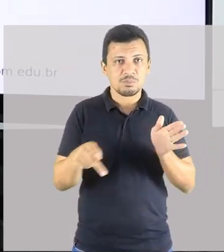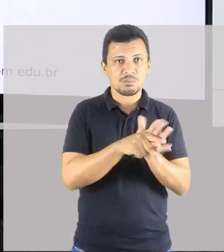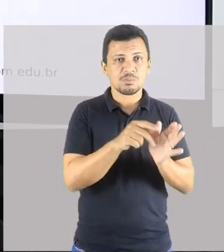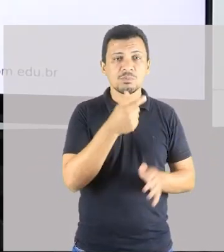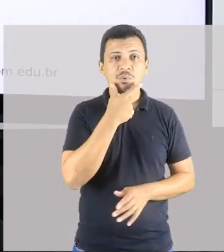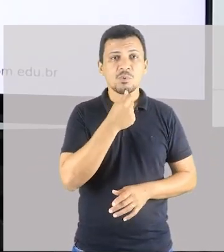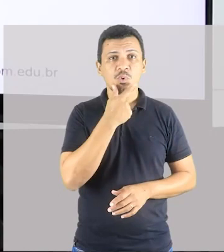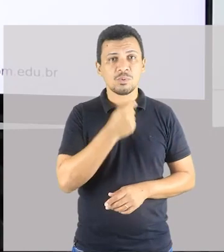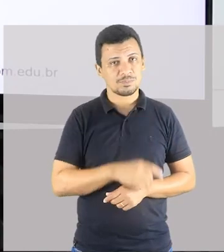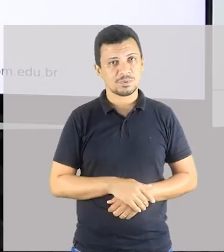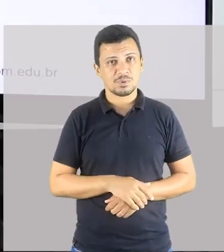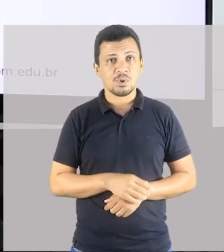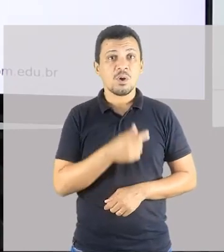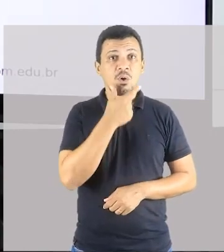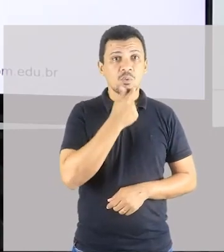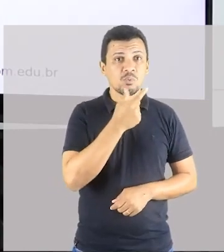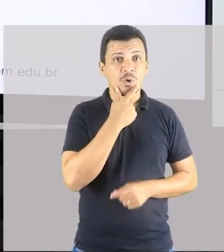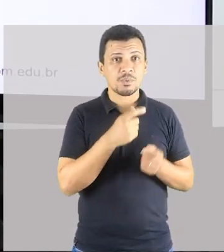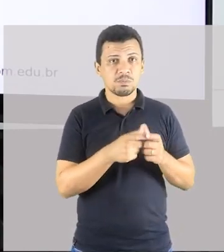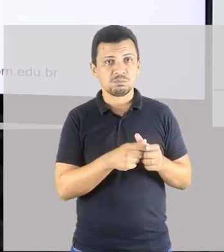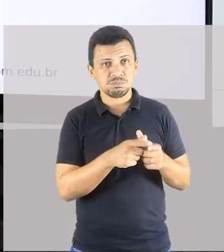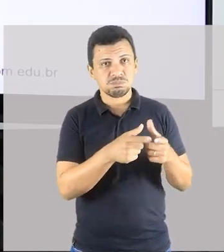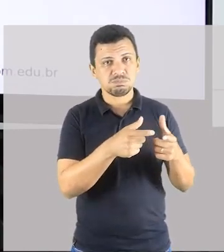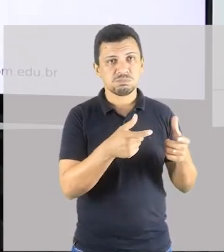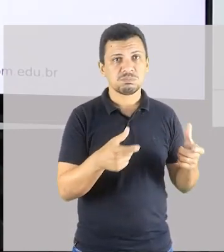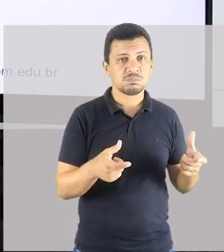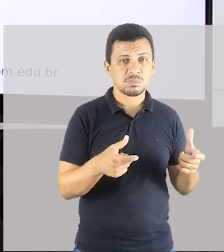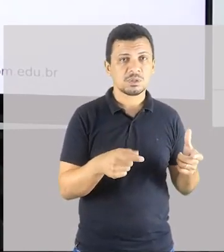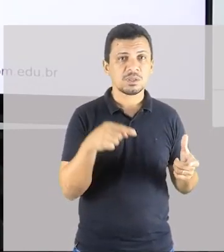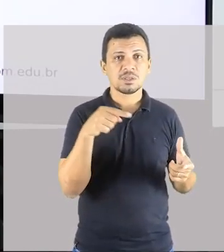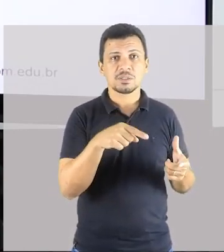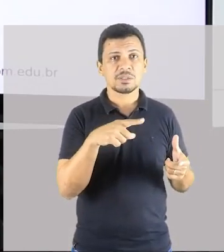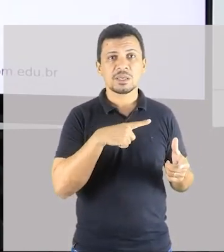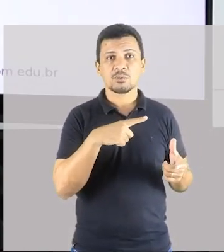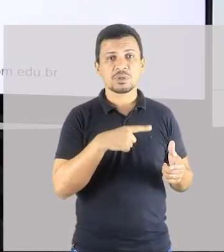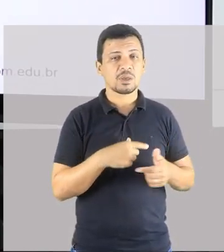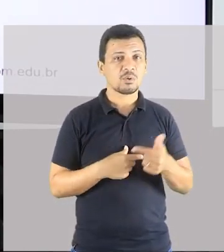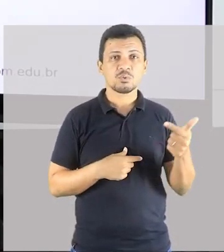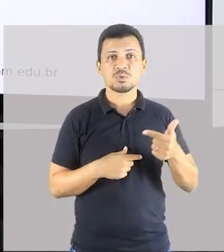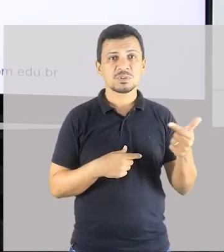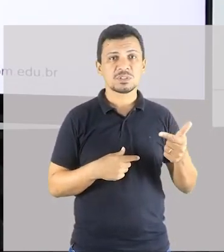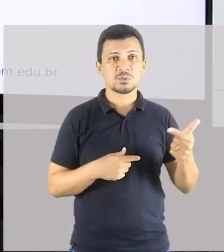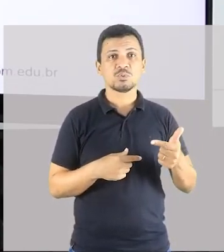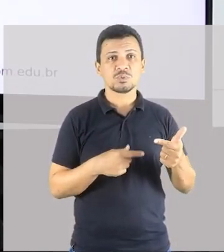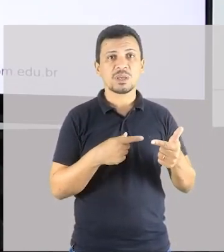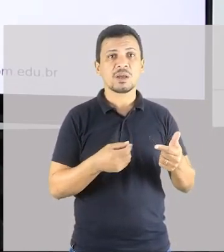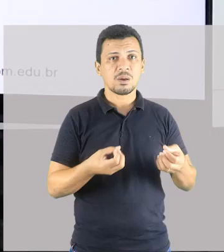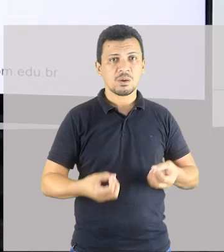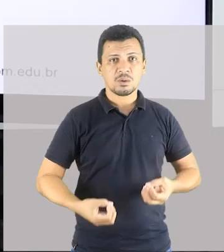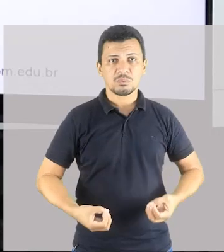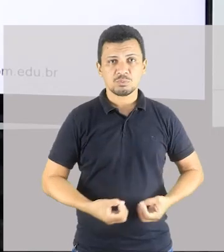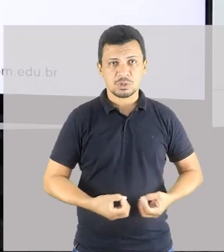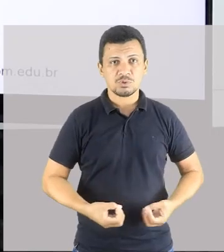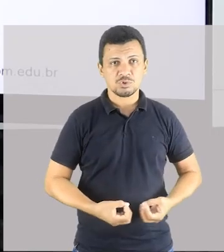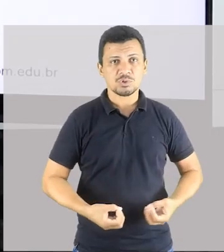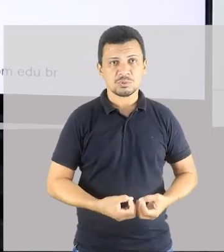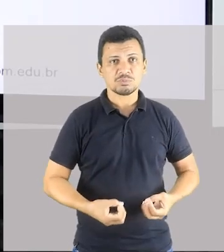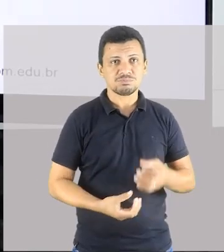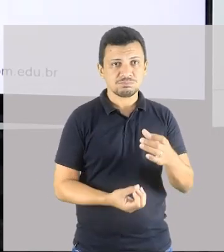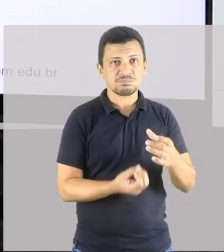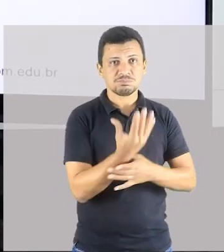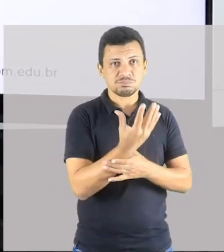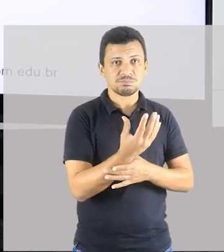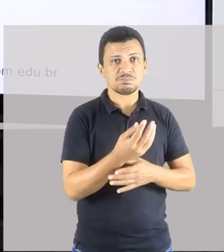ele produz numa quantidade ainda maior porque ele tem um segundo local de produção, que são os testículos. Então, ele vai produzir